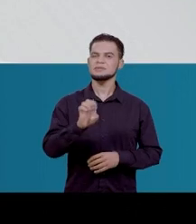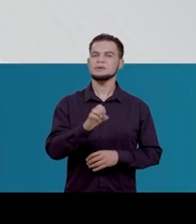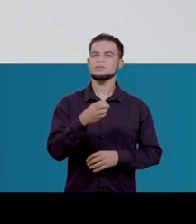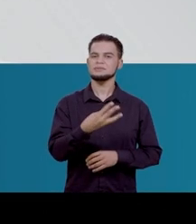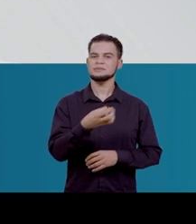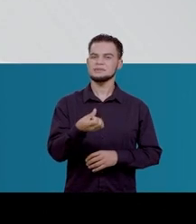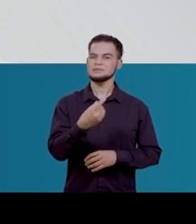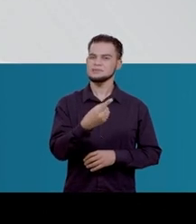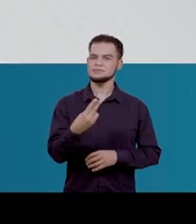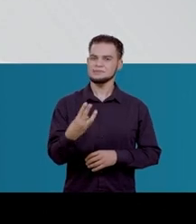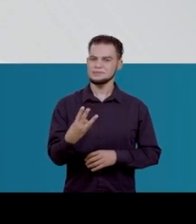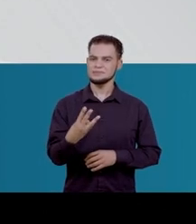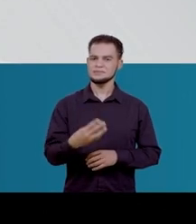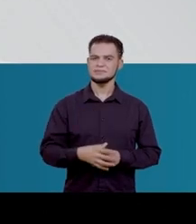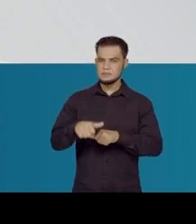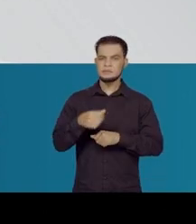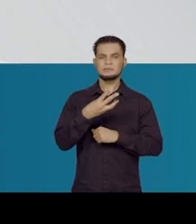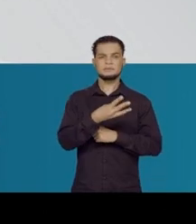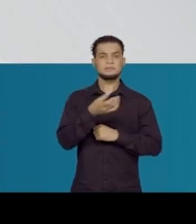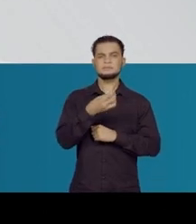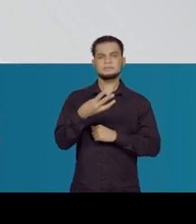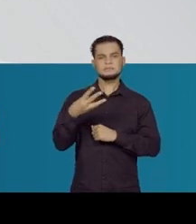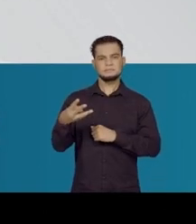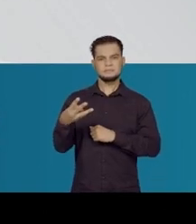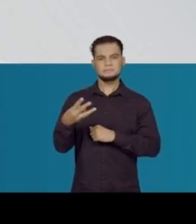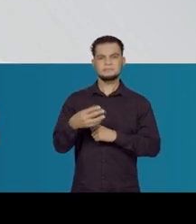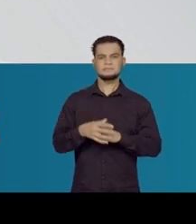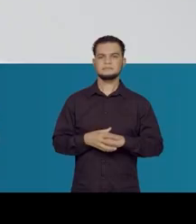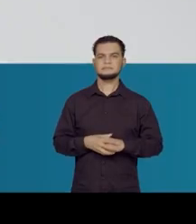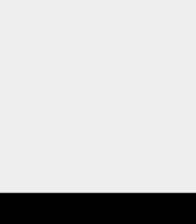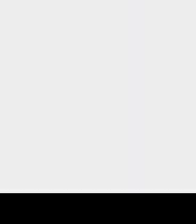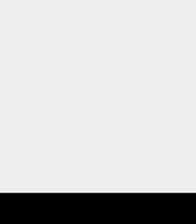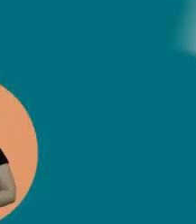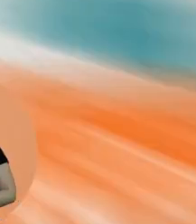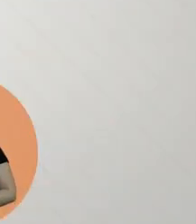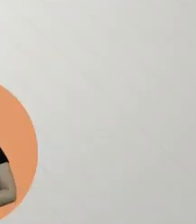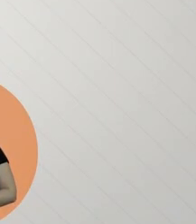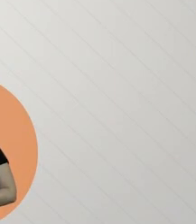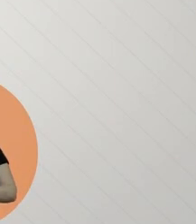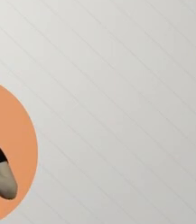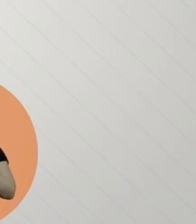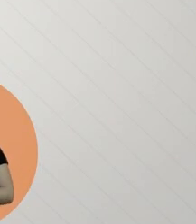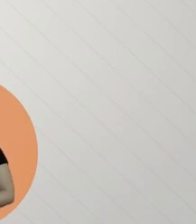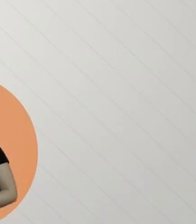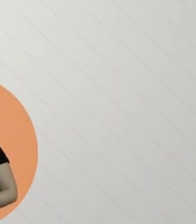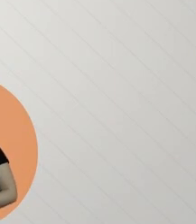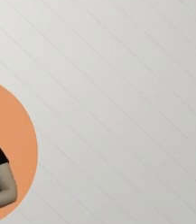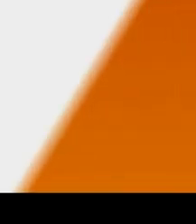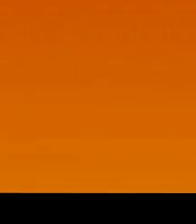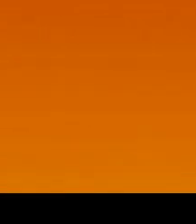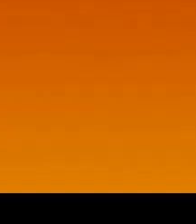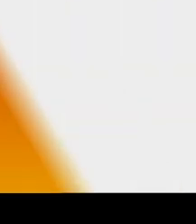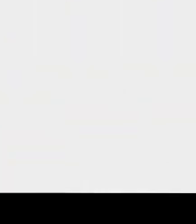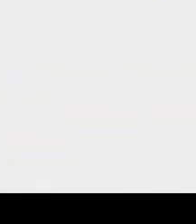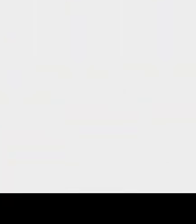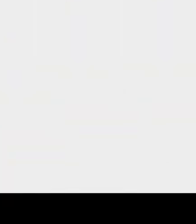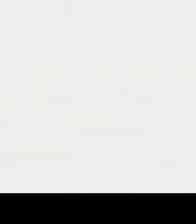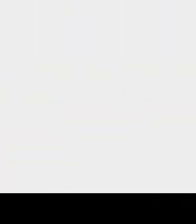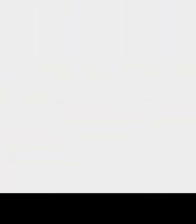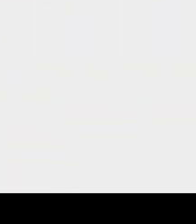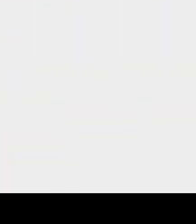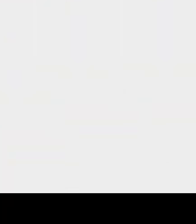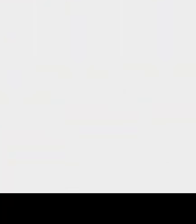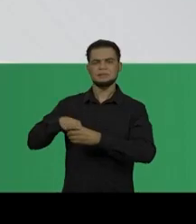Renovação. Célio Moreira, 36123. Adila Neves, 36633. Vote novo. Vote 30. Coligação